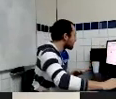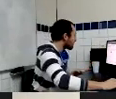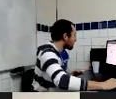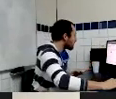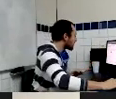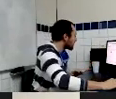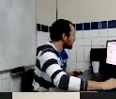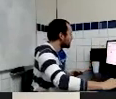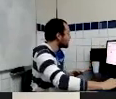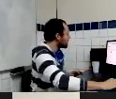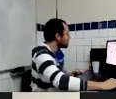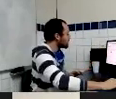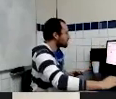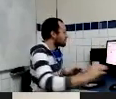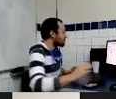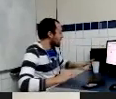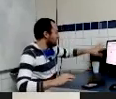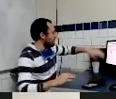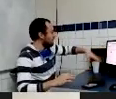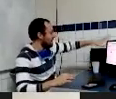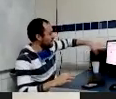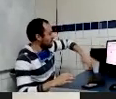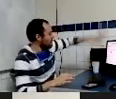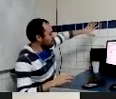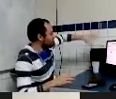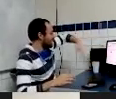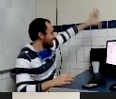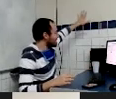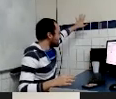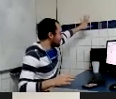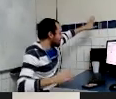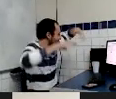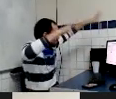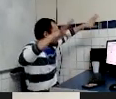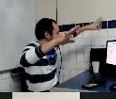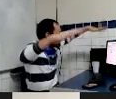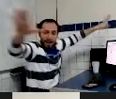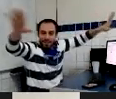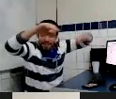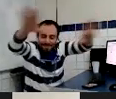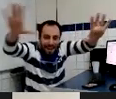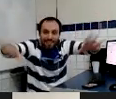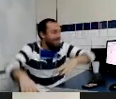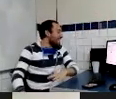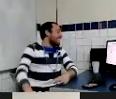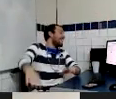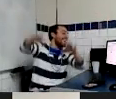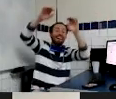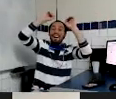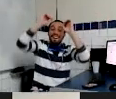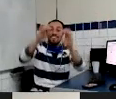meu Deus. O aconteceu aqui? Fiz um risco. Me empolguei aqui. Na tela saiu um risco verde aqui. Mas tudo bem. Segue.